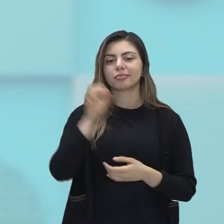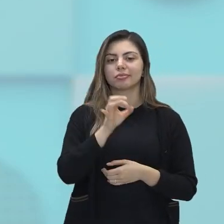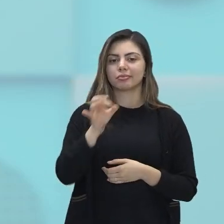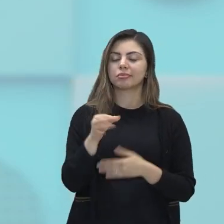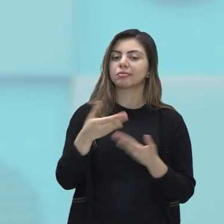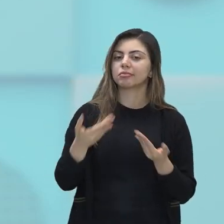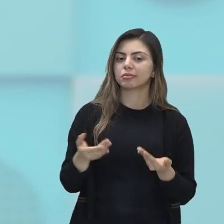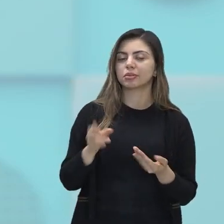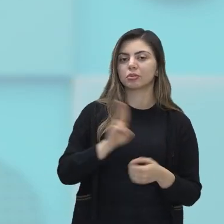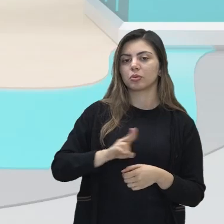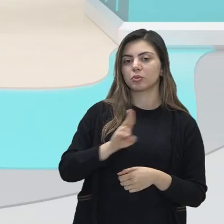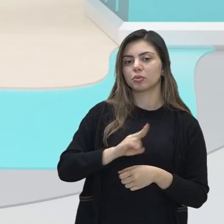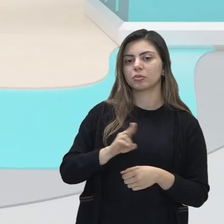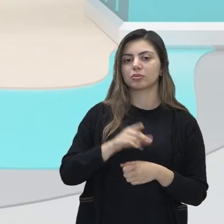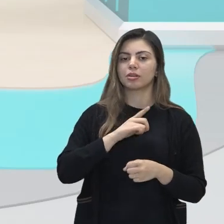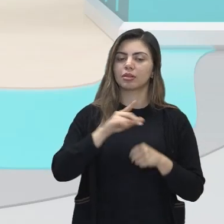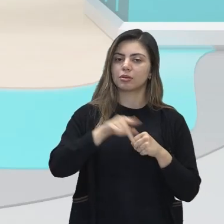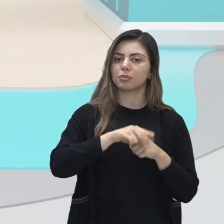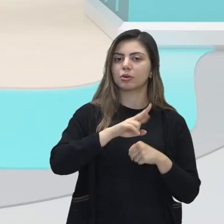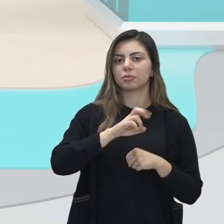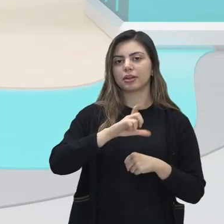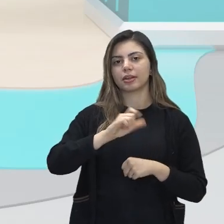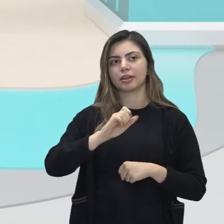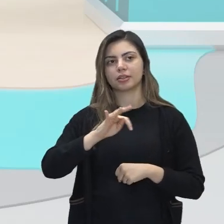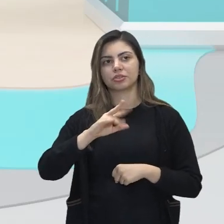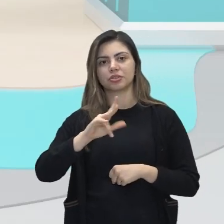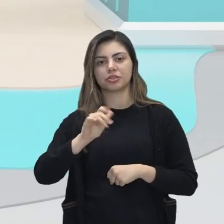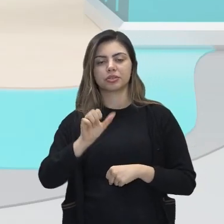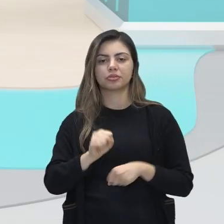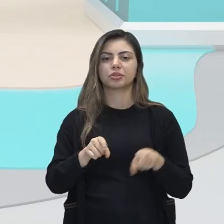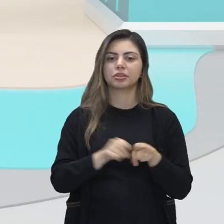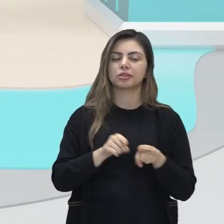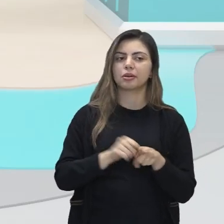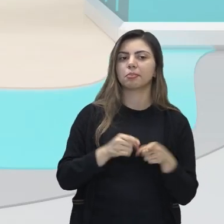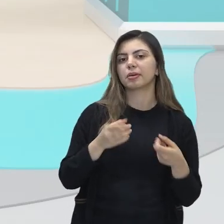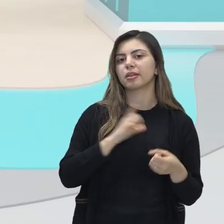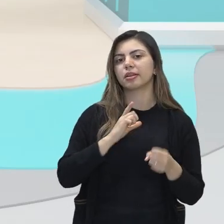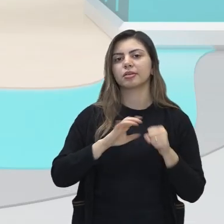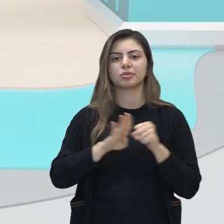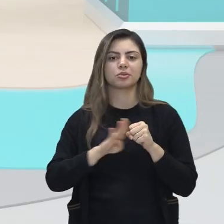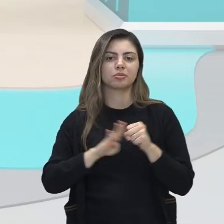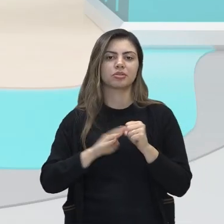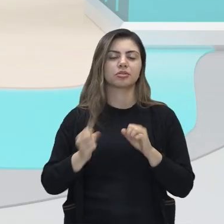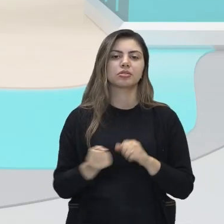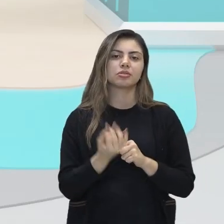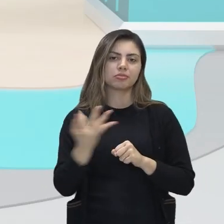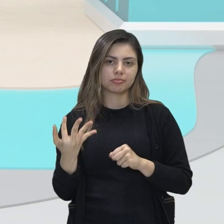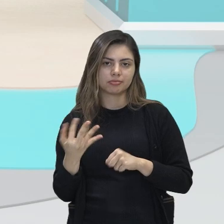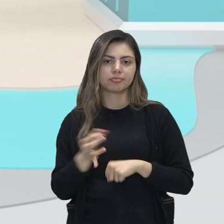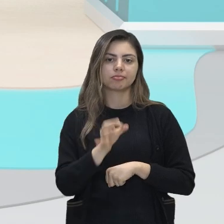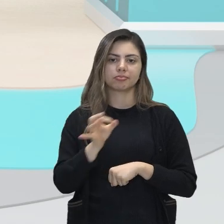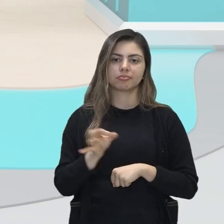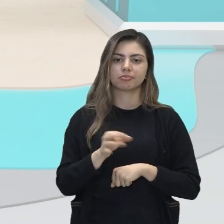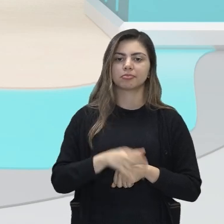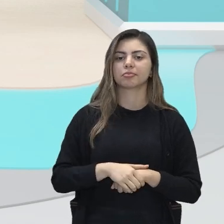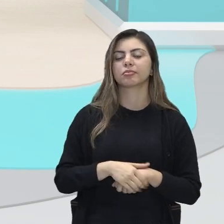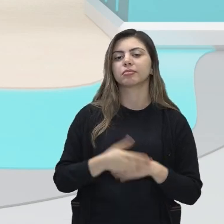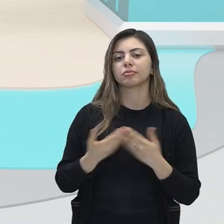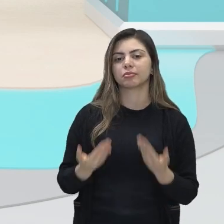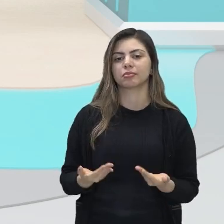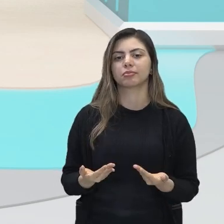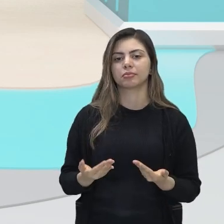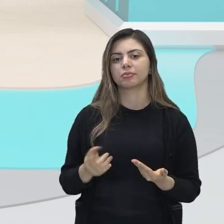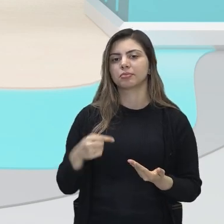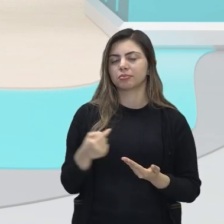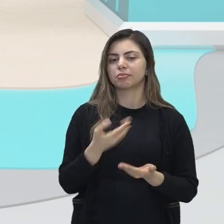tanto o uso dos pronomes relativos, né, dos substantivos contáveis. São assuntos